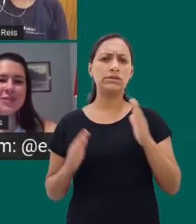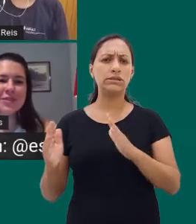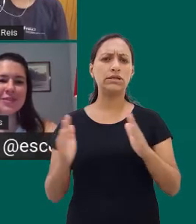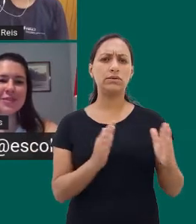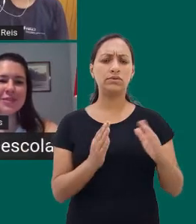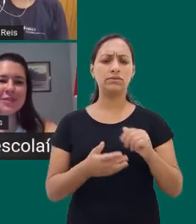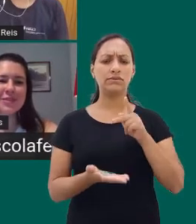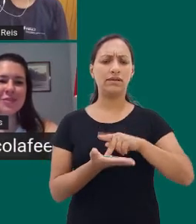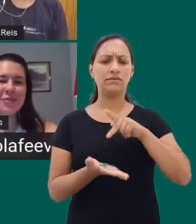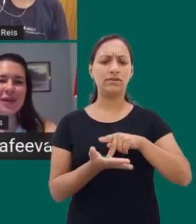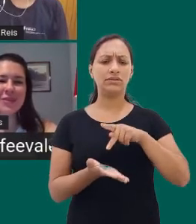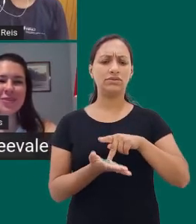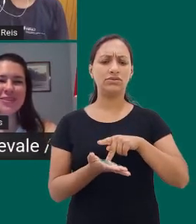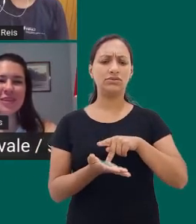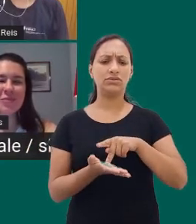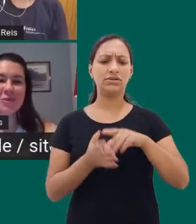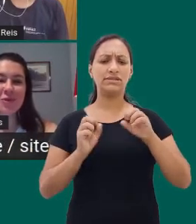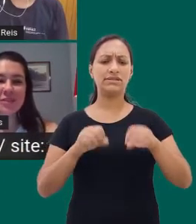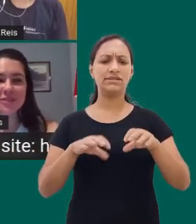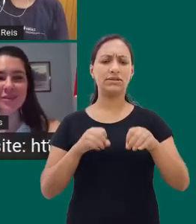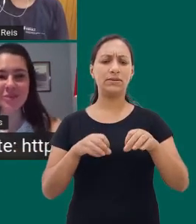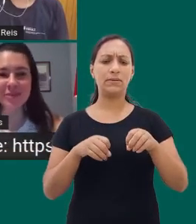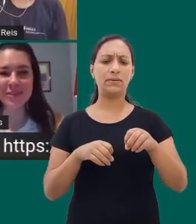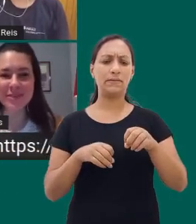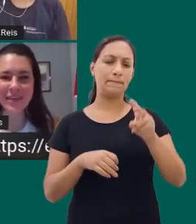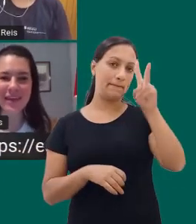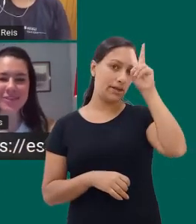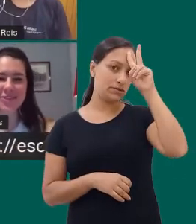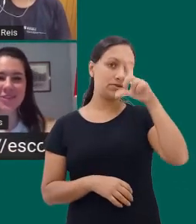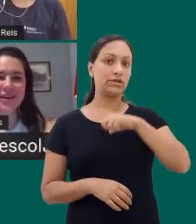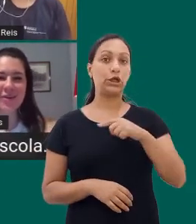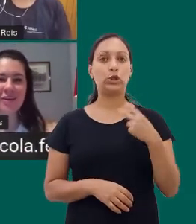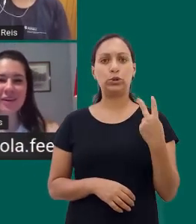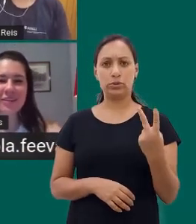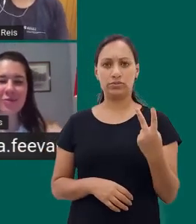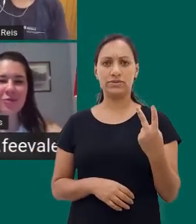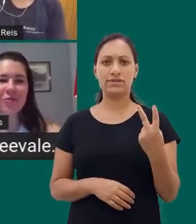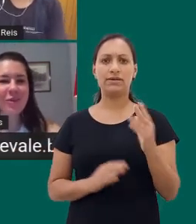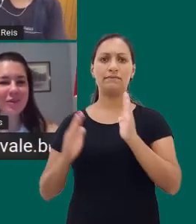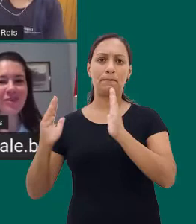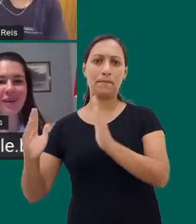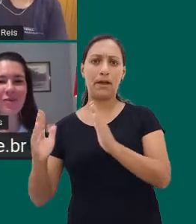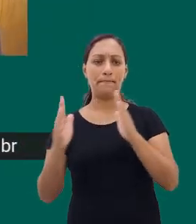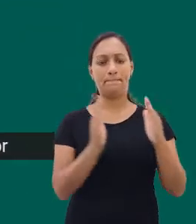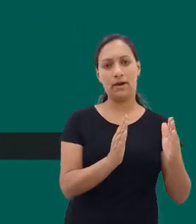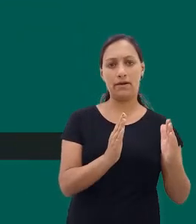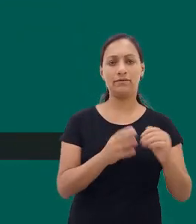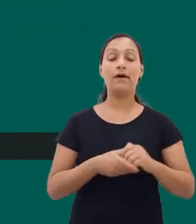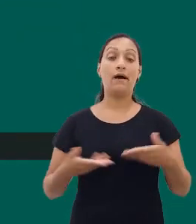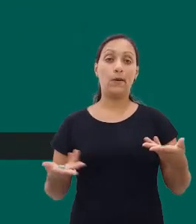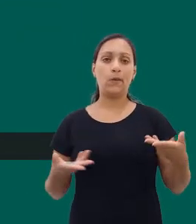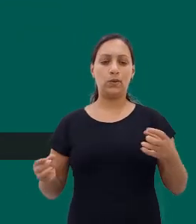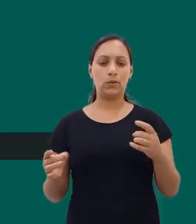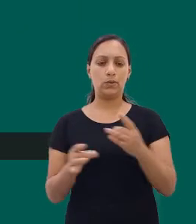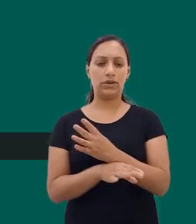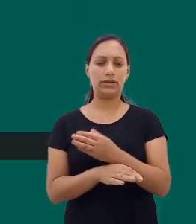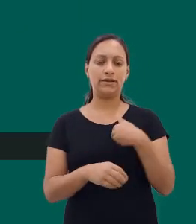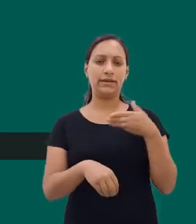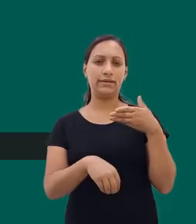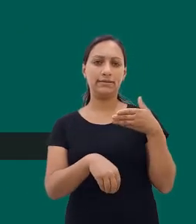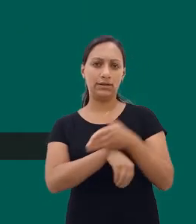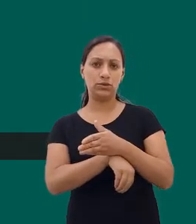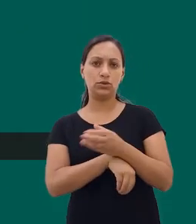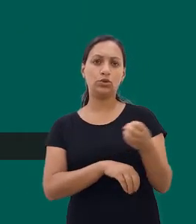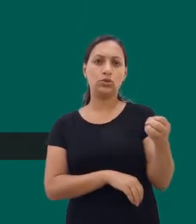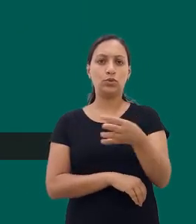verdade... Ensino médio nós temos 2 ciclos, né? A gente está agora, então, concluindo, entrando no novo currículo